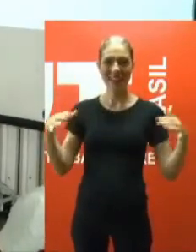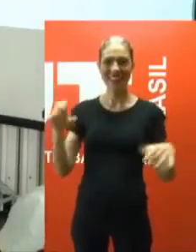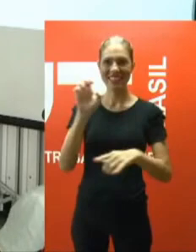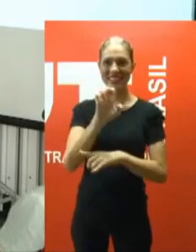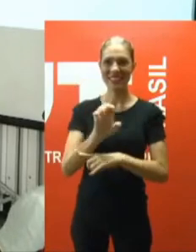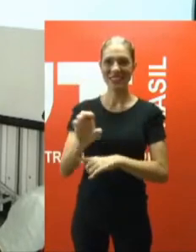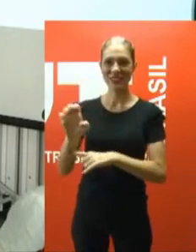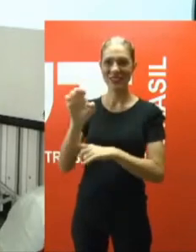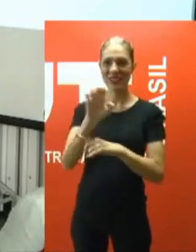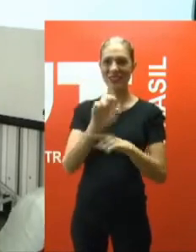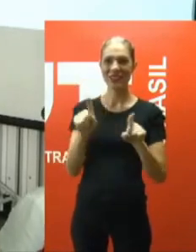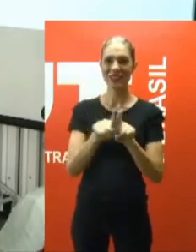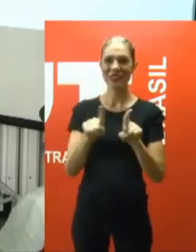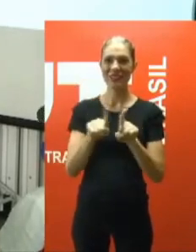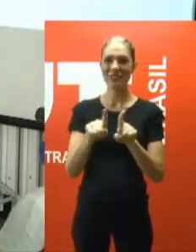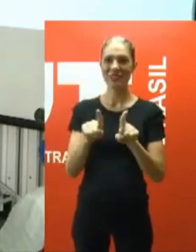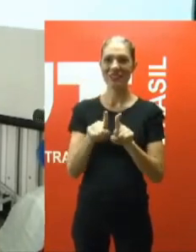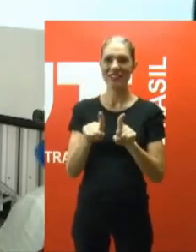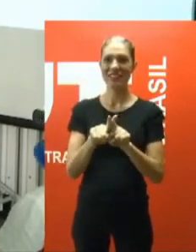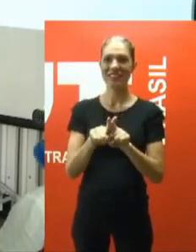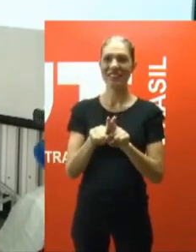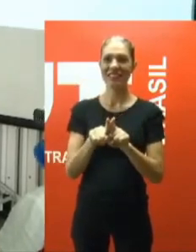né? Muito bem.